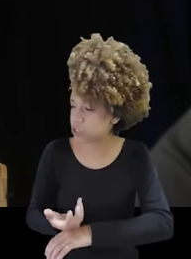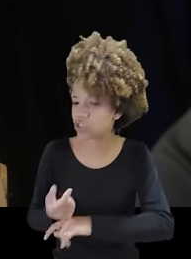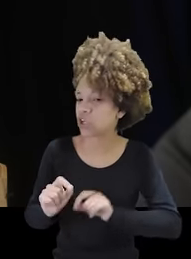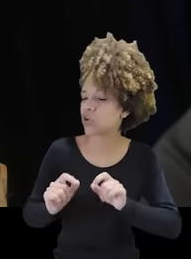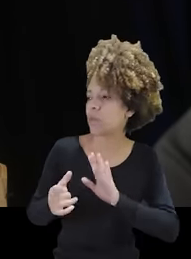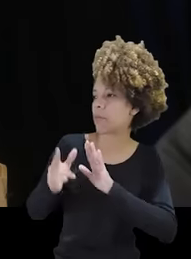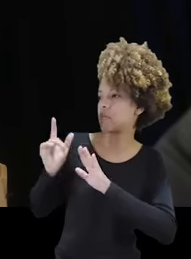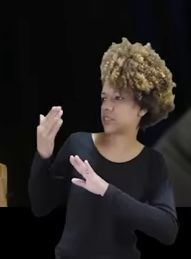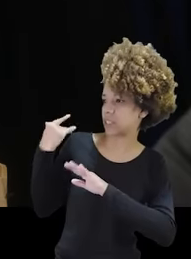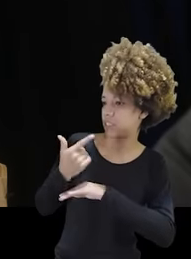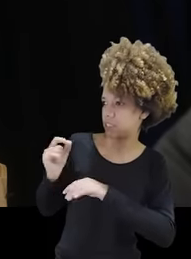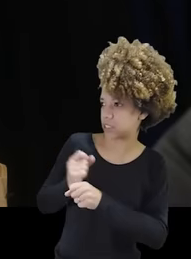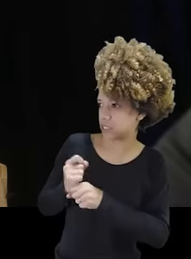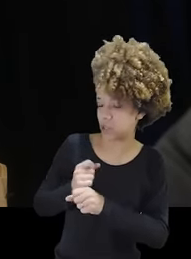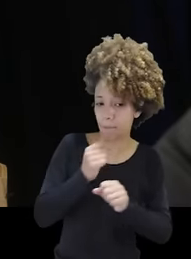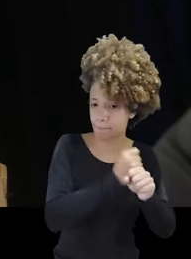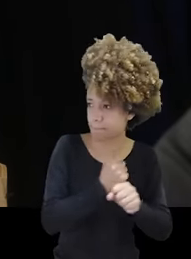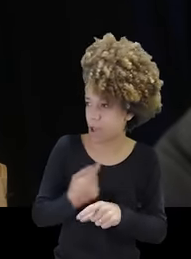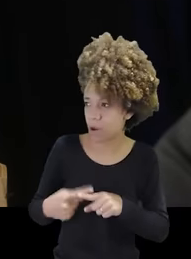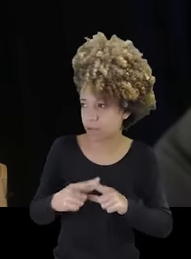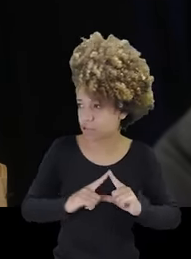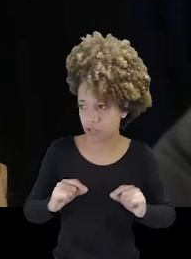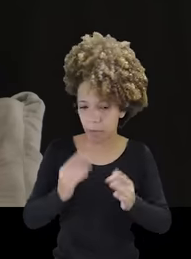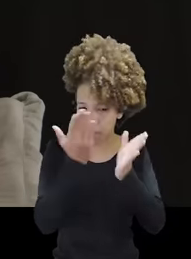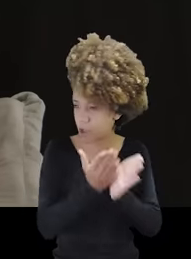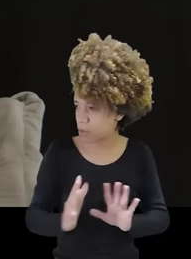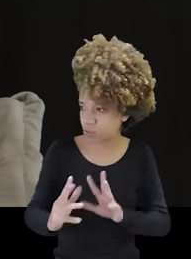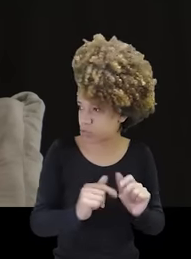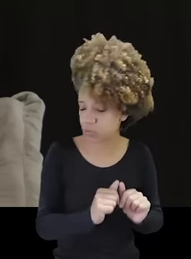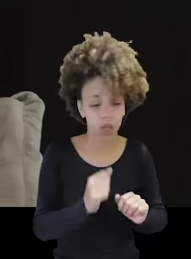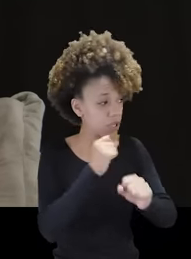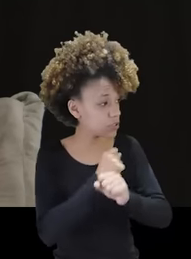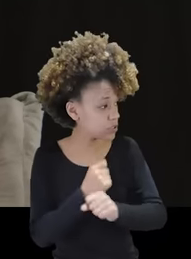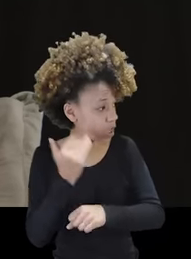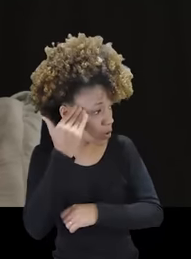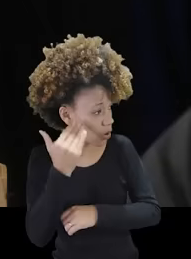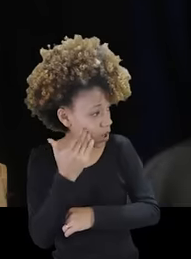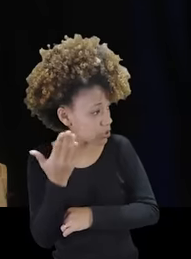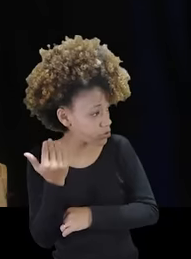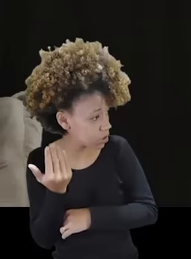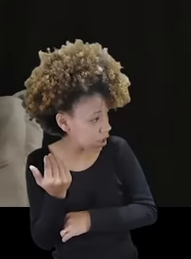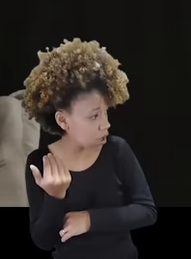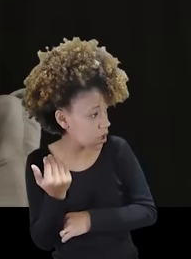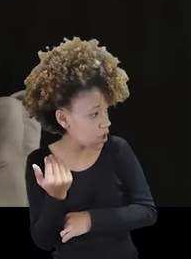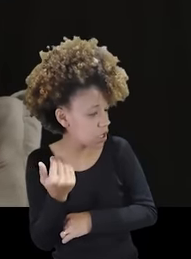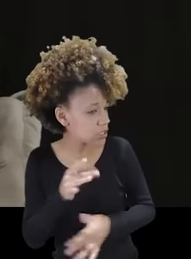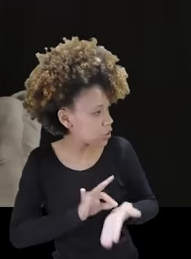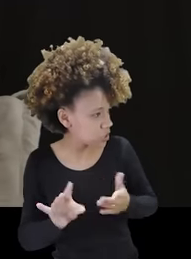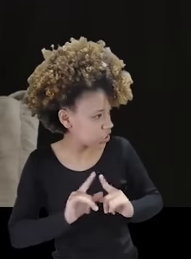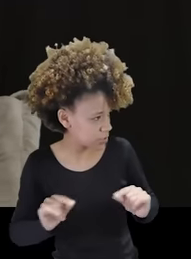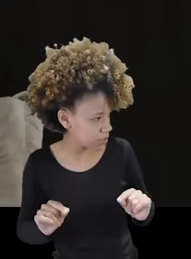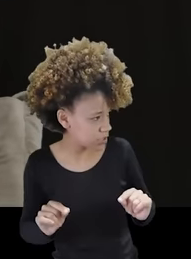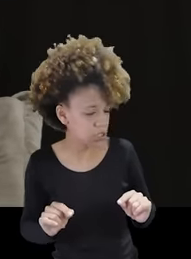tals de como era a senha anos atrás para reconstruir porque eu já construiu tudo reconstruir uma Coreia antiga e eles